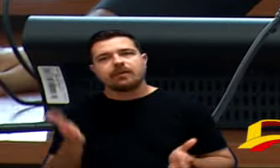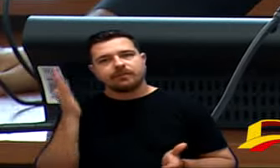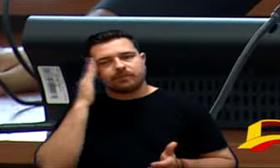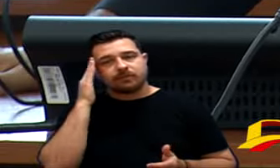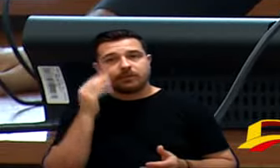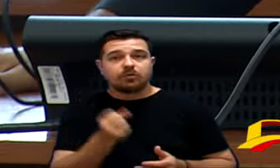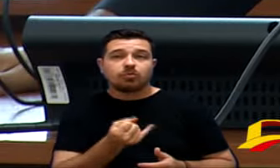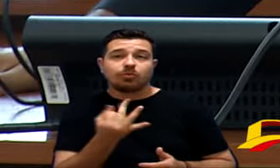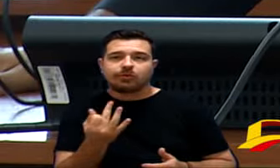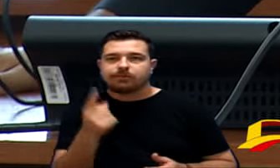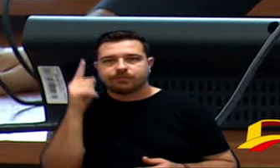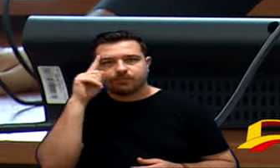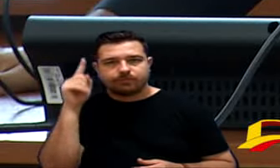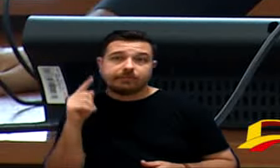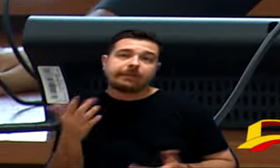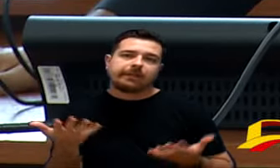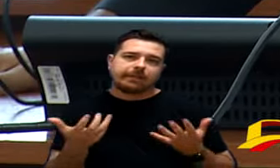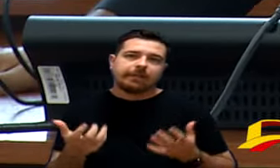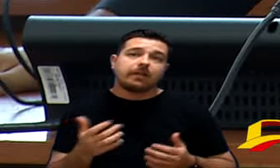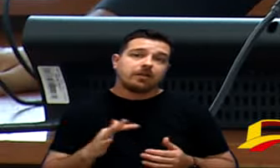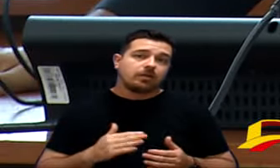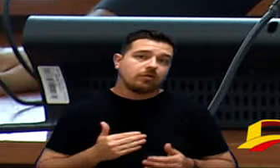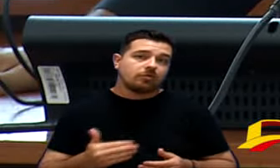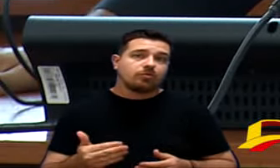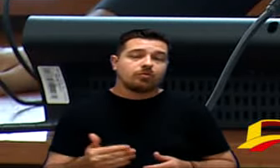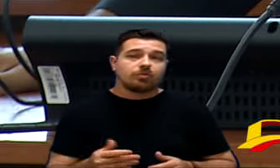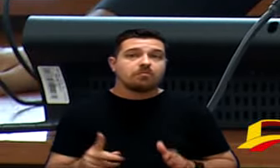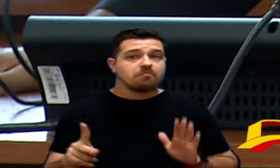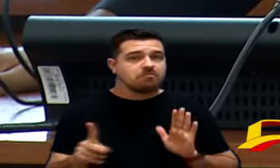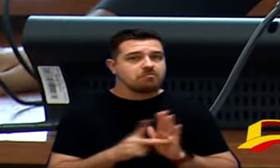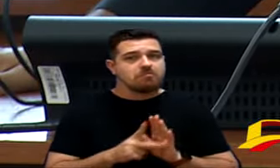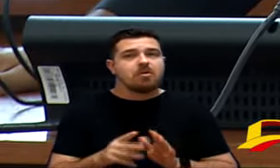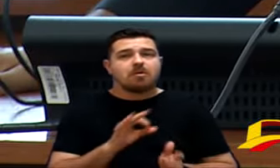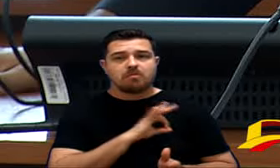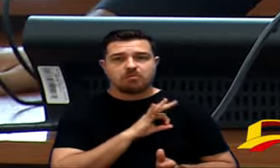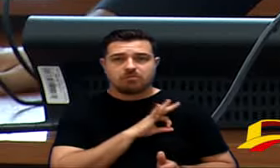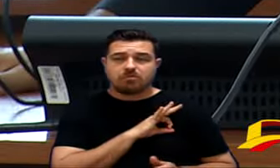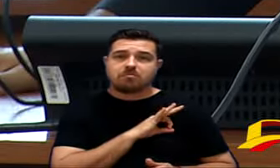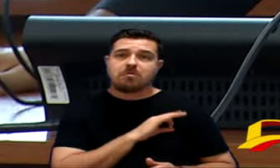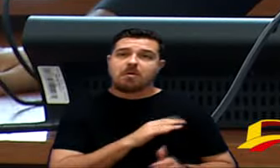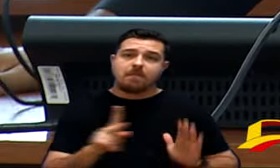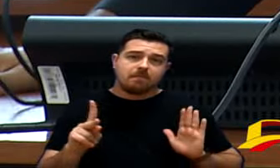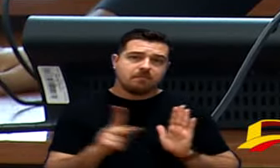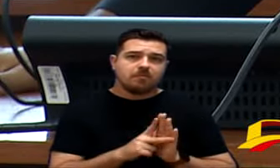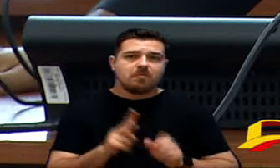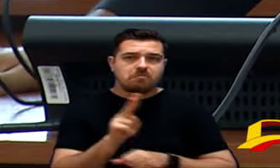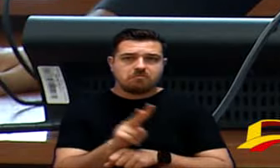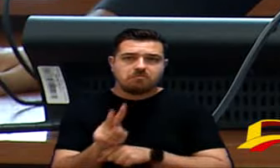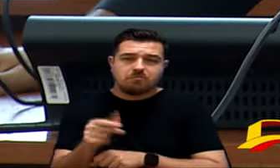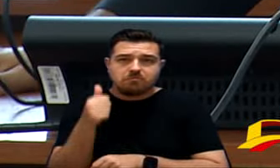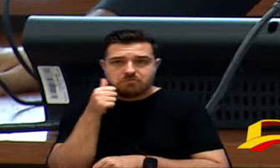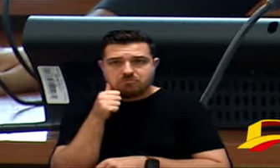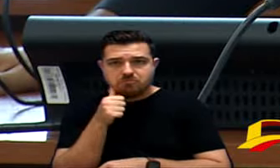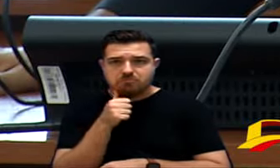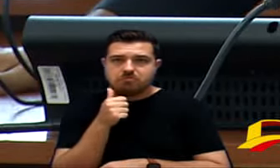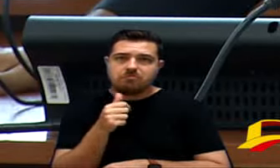Nós defendemos até que houvesse a criação Patrulha Maria da Penha Patrulha Maria da Penha eh